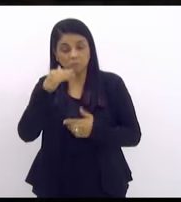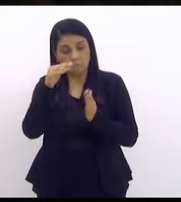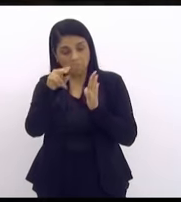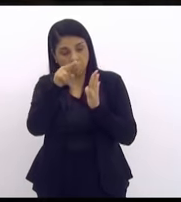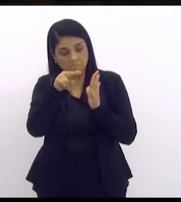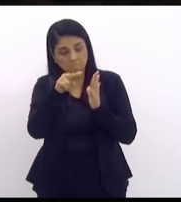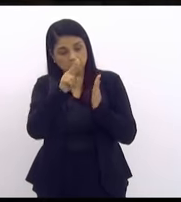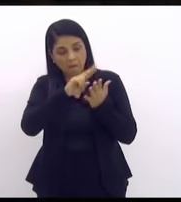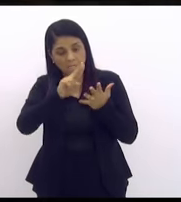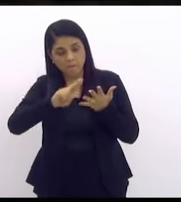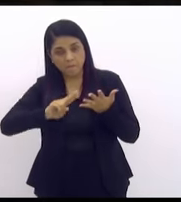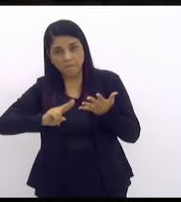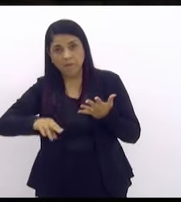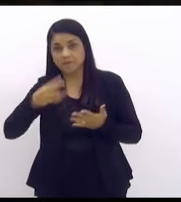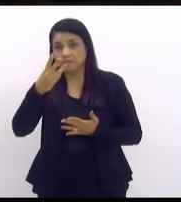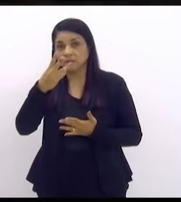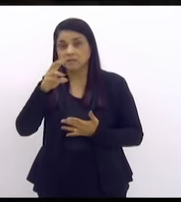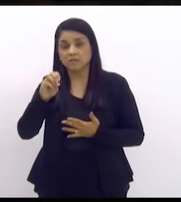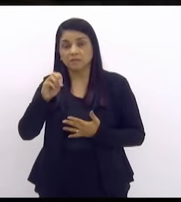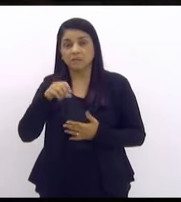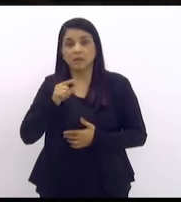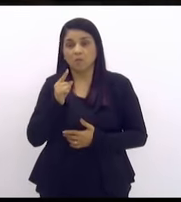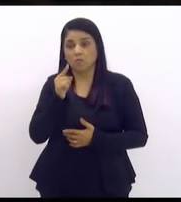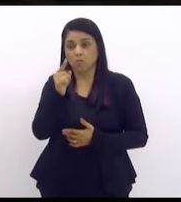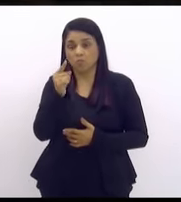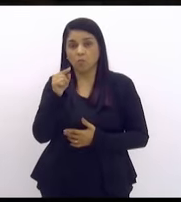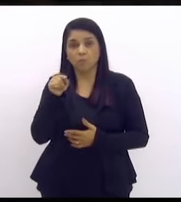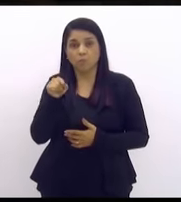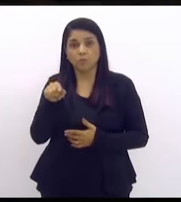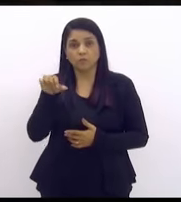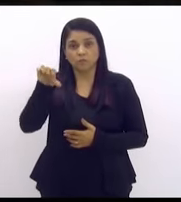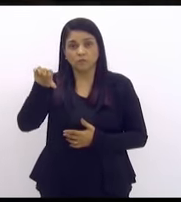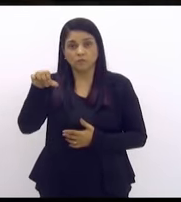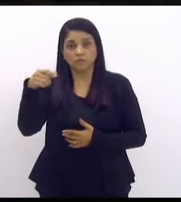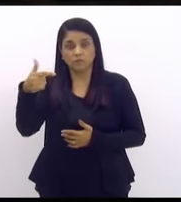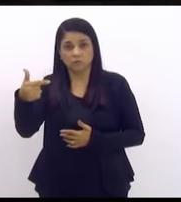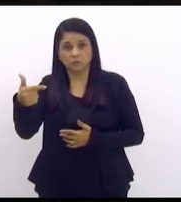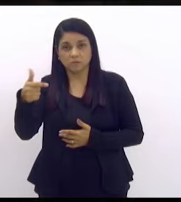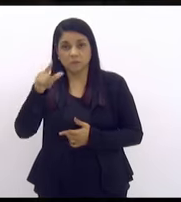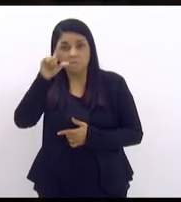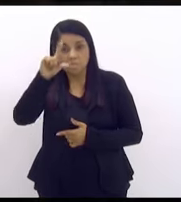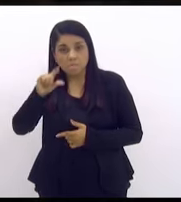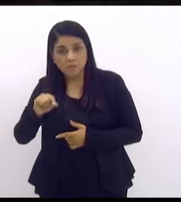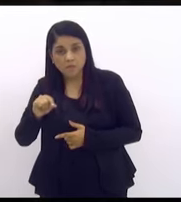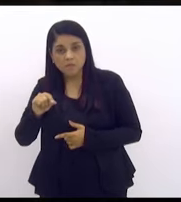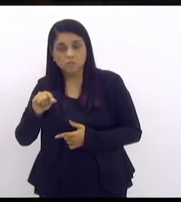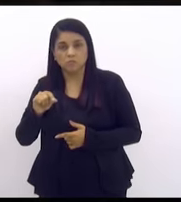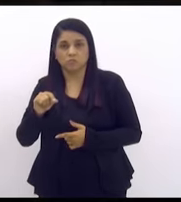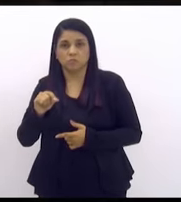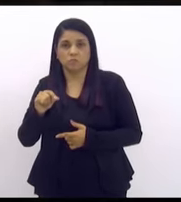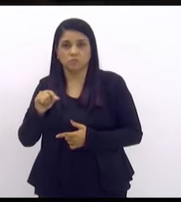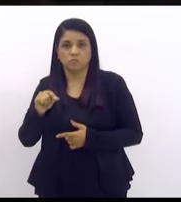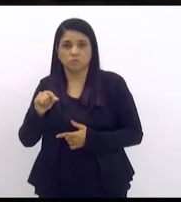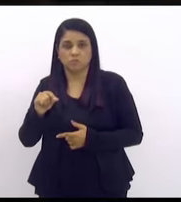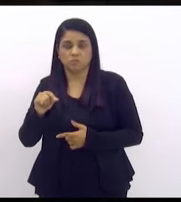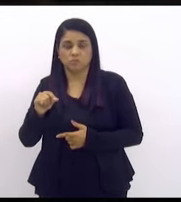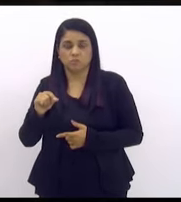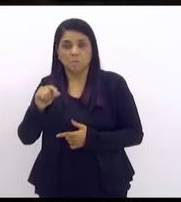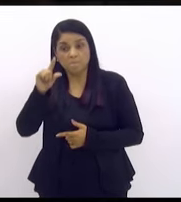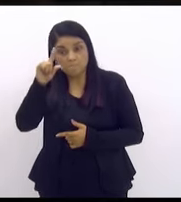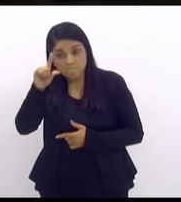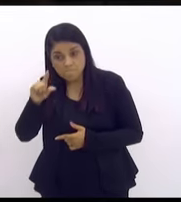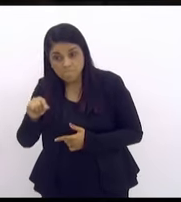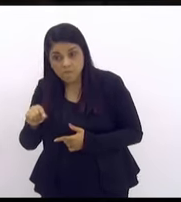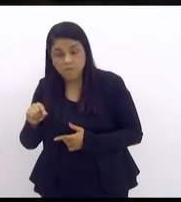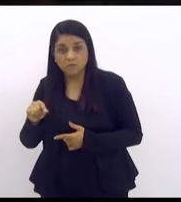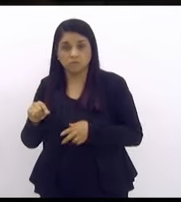a 1,92. Todos esses juros são menos da metade do que o juro do Credicesta. Então,